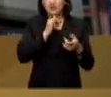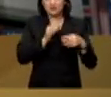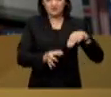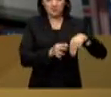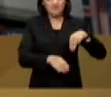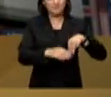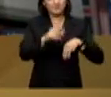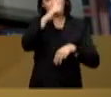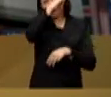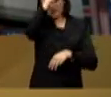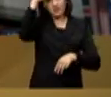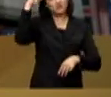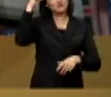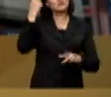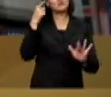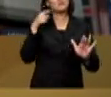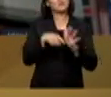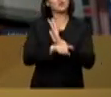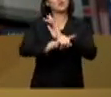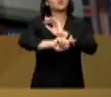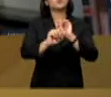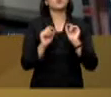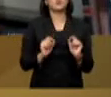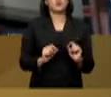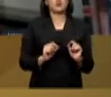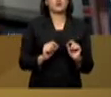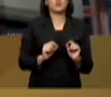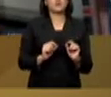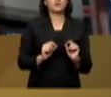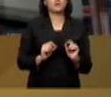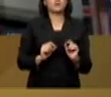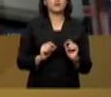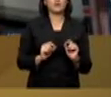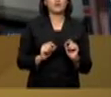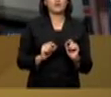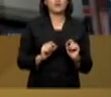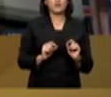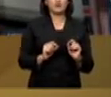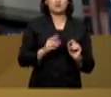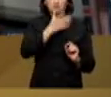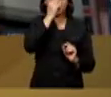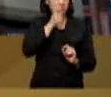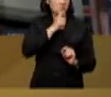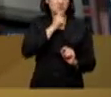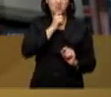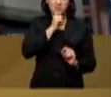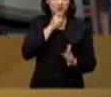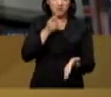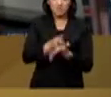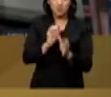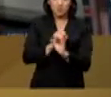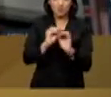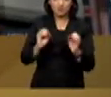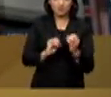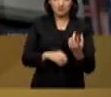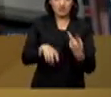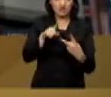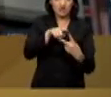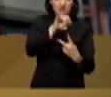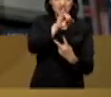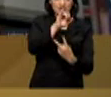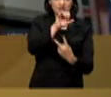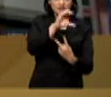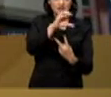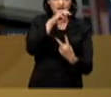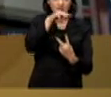Lewandowski indagou a respeito daqueles que não pagaram nem o ICMS, nem o ISS.